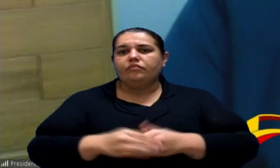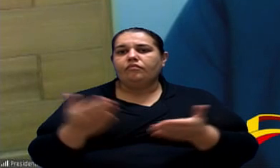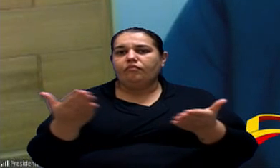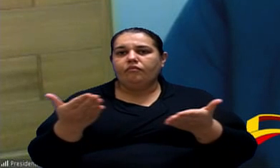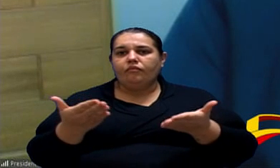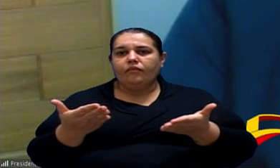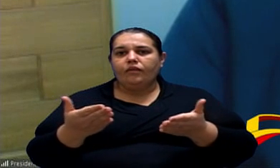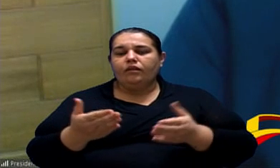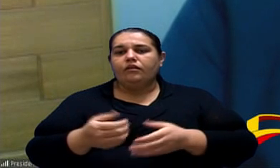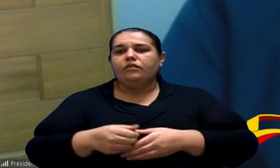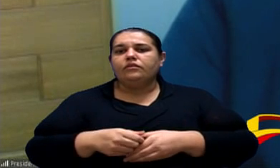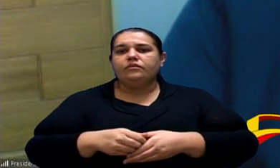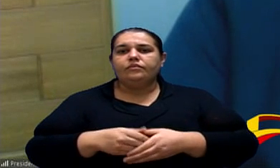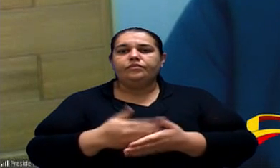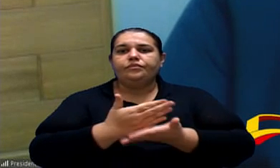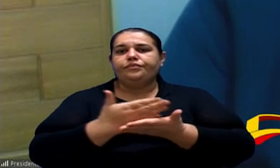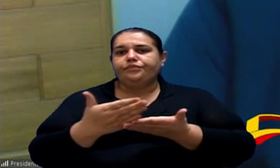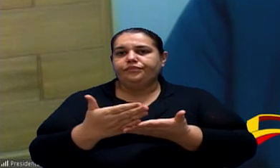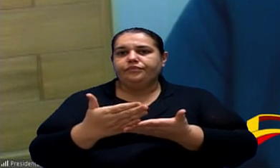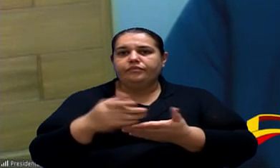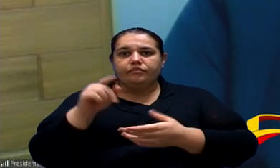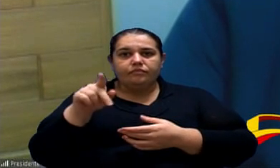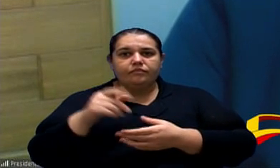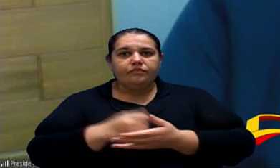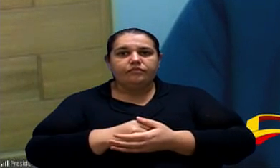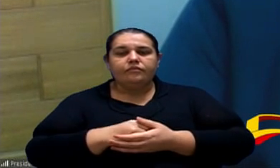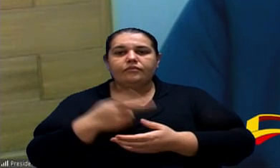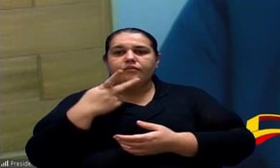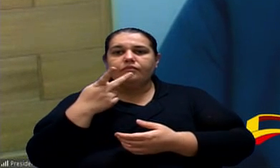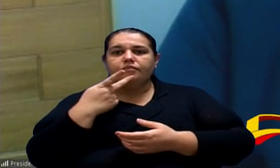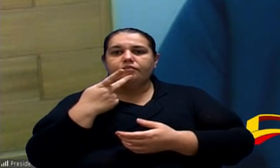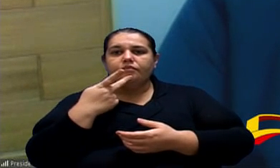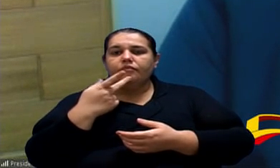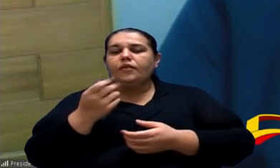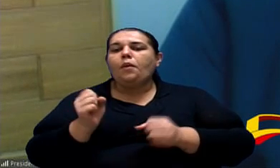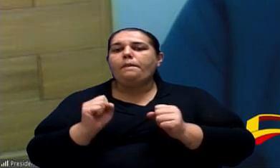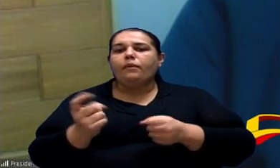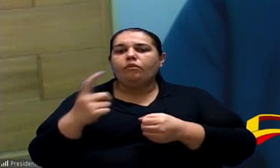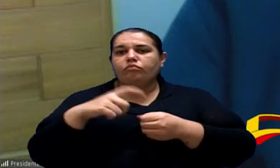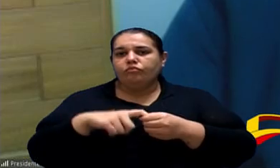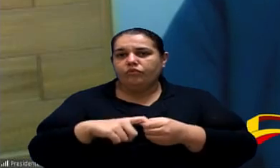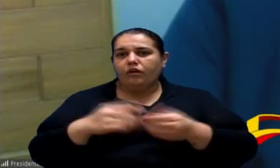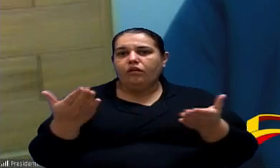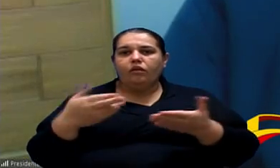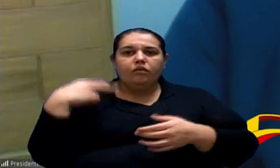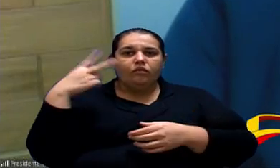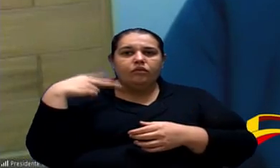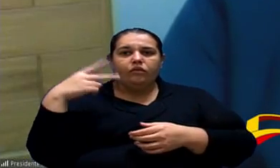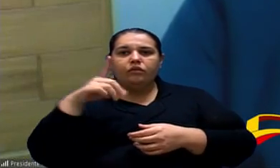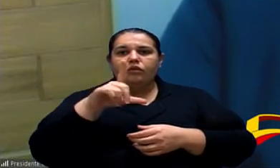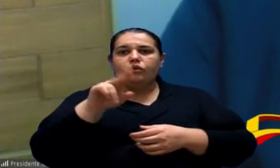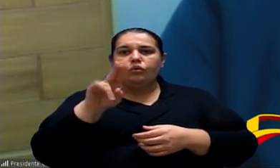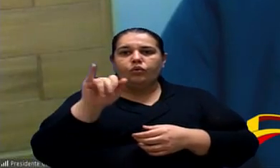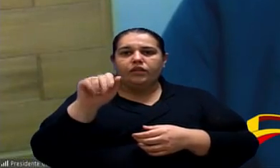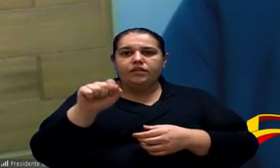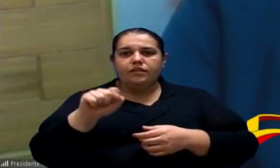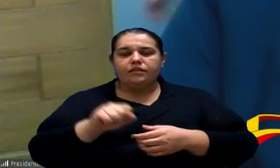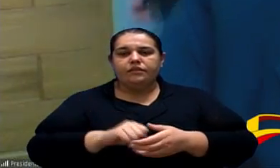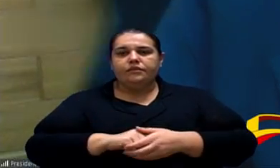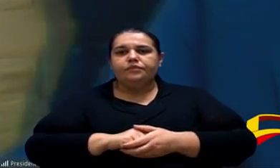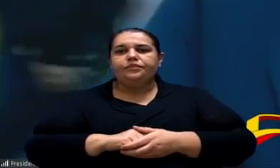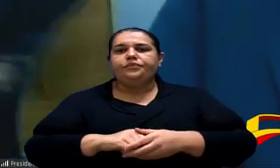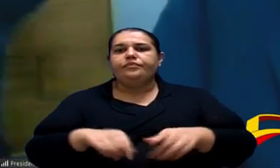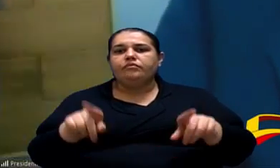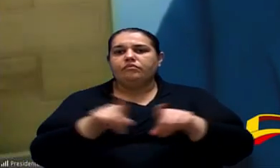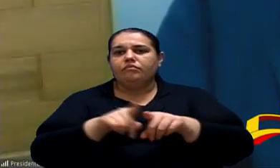a palavra, se precisar, Vossa Excelência tem a palavra para voltar, para o vereador Luiz Santos, para que nós